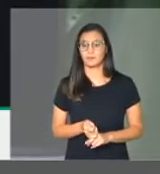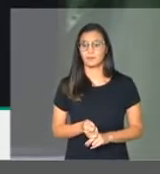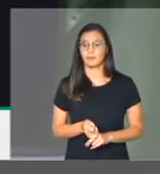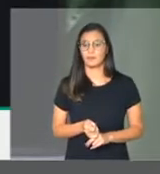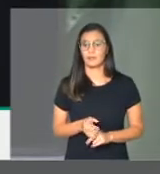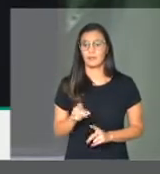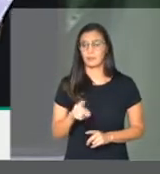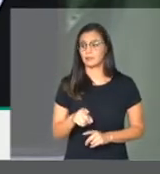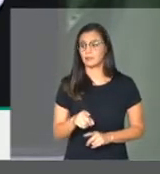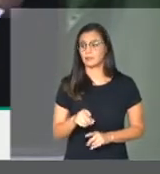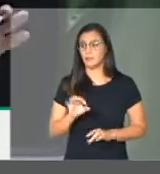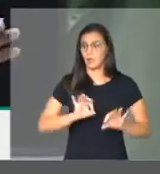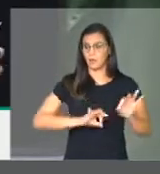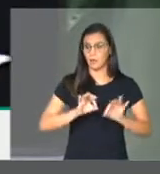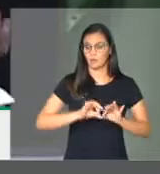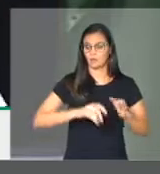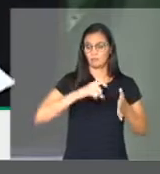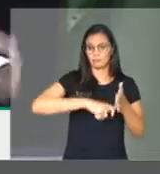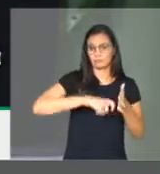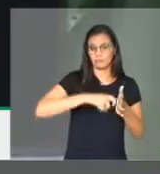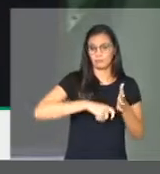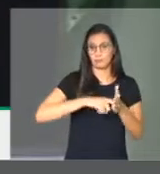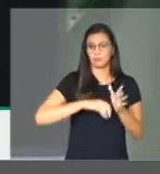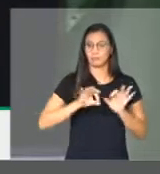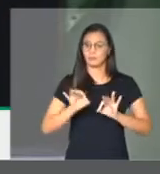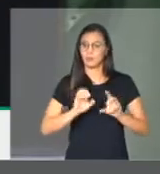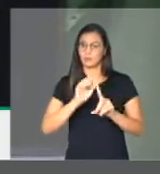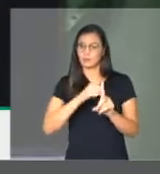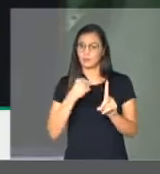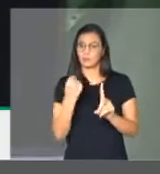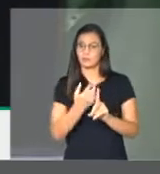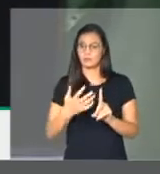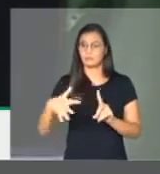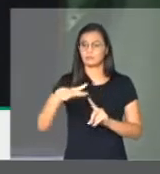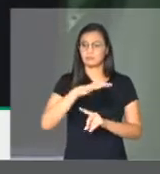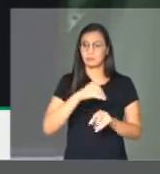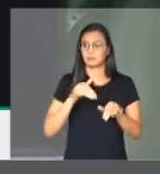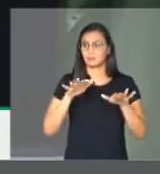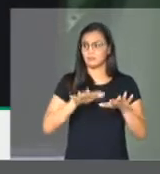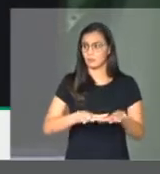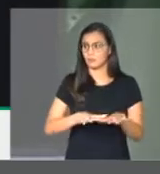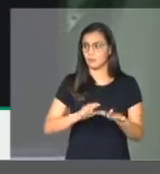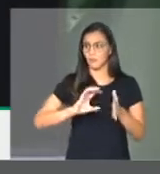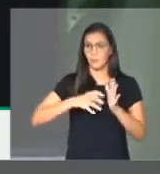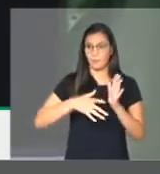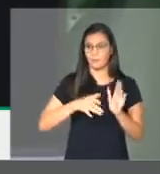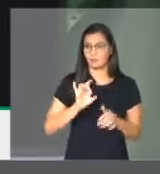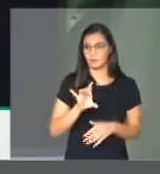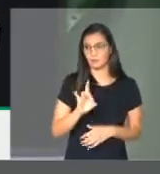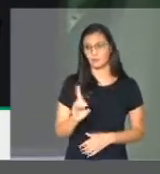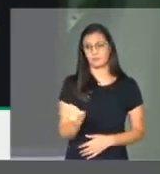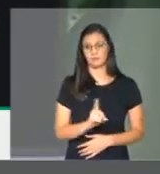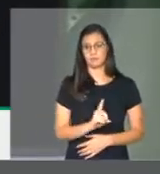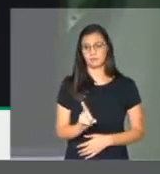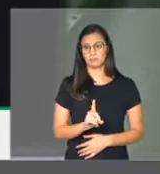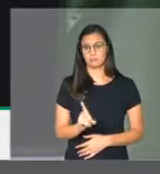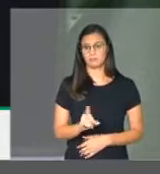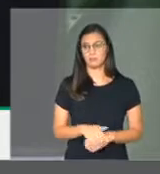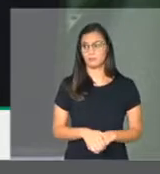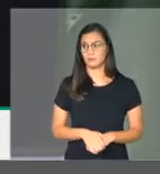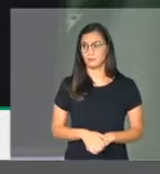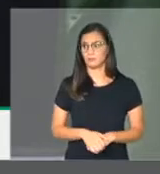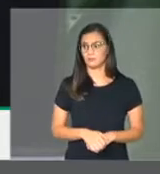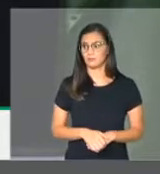são propriedade nem exclusividade de nenhum partido, mas conquistas da maturidade e da democracia